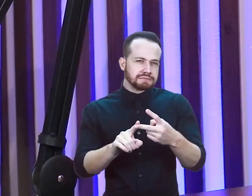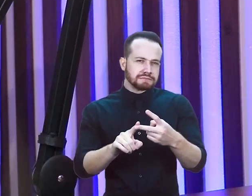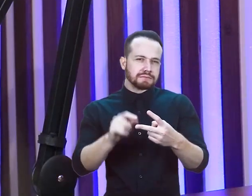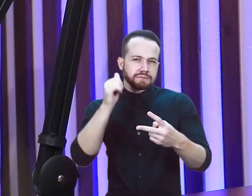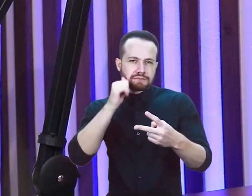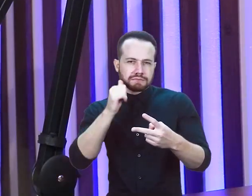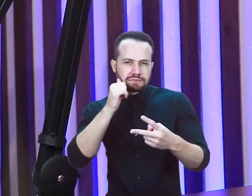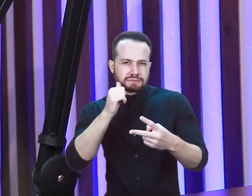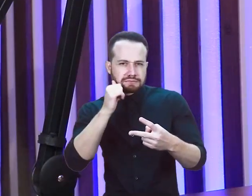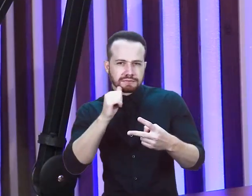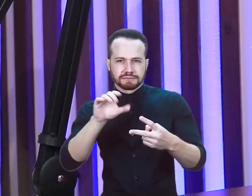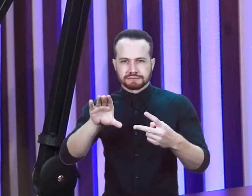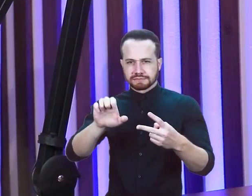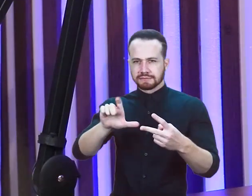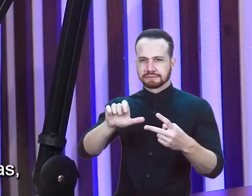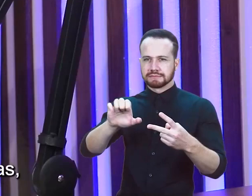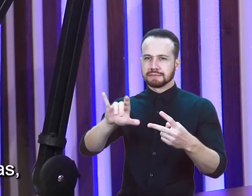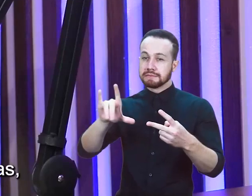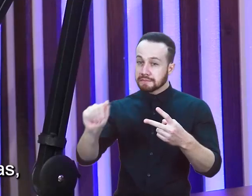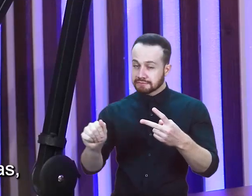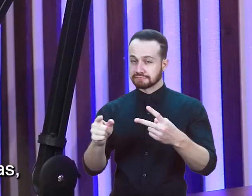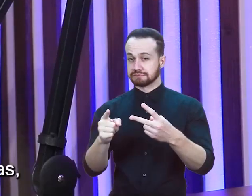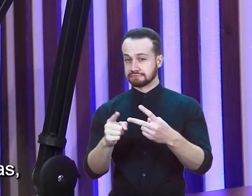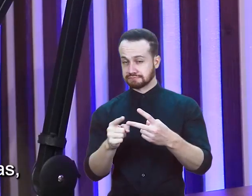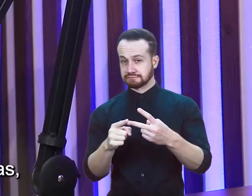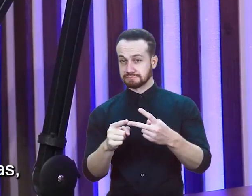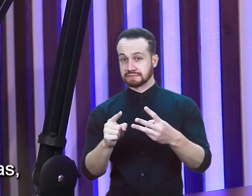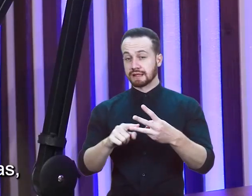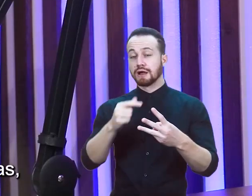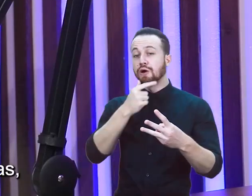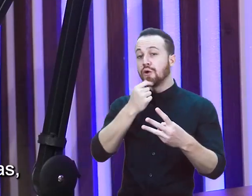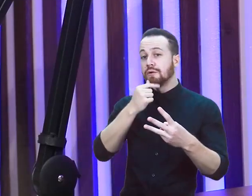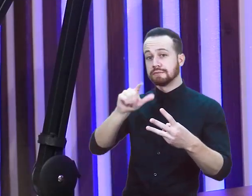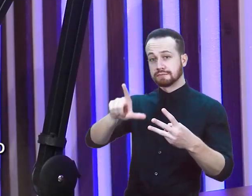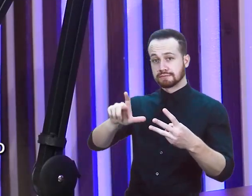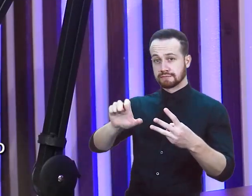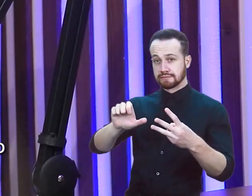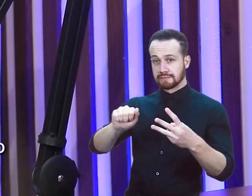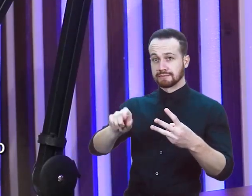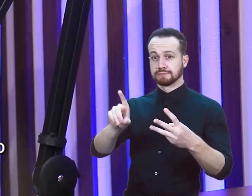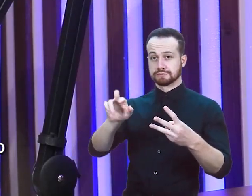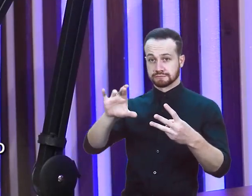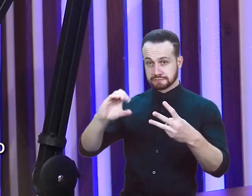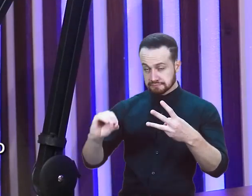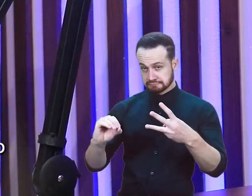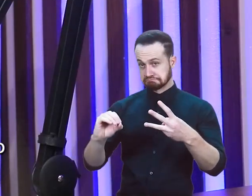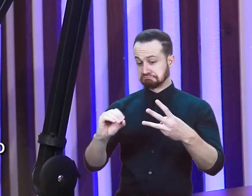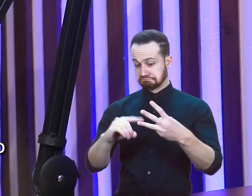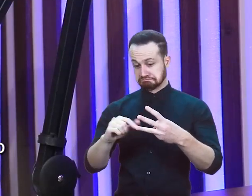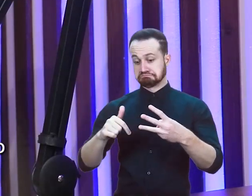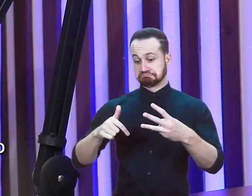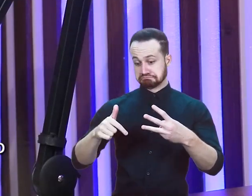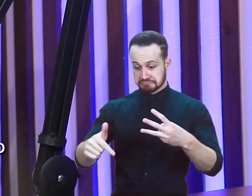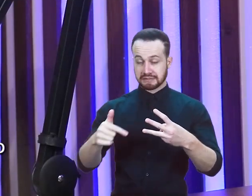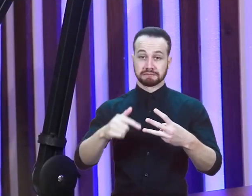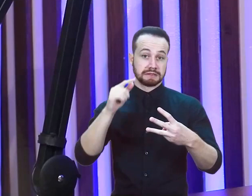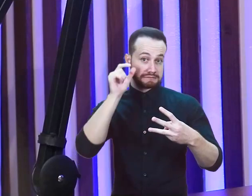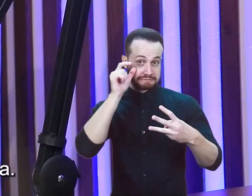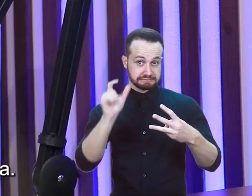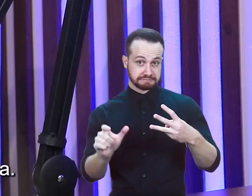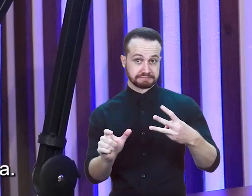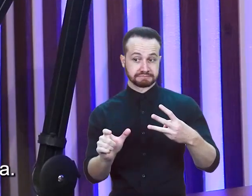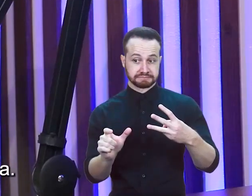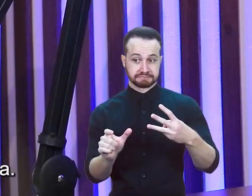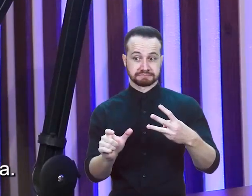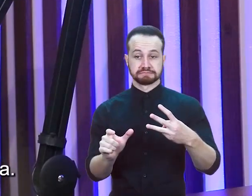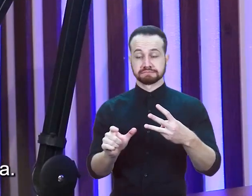é historiadora, né? Nós temos aqui o Leandro Dias, que também faz um trabalho muito interessante.